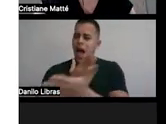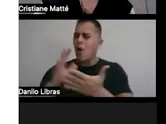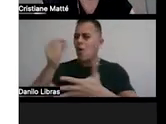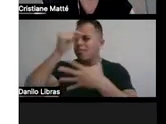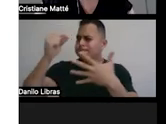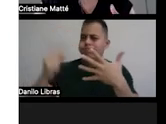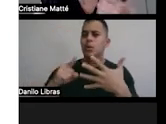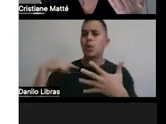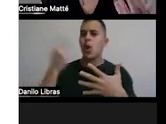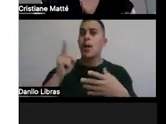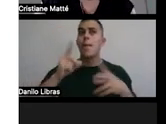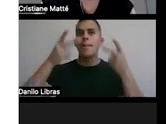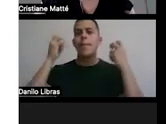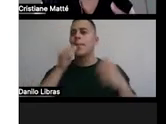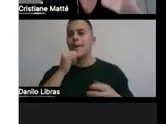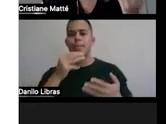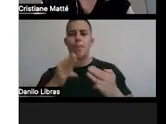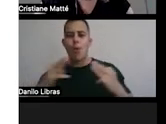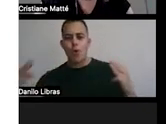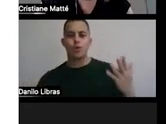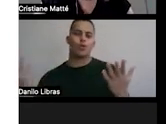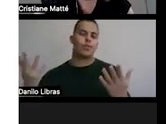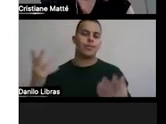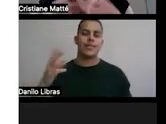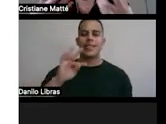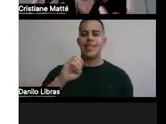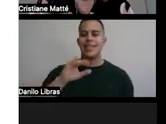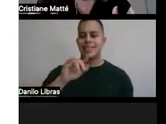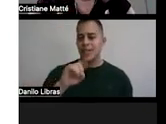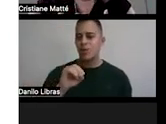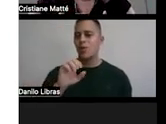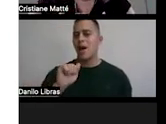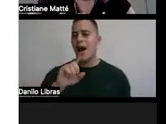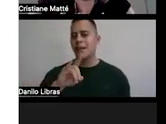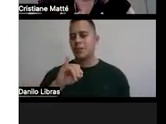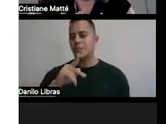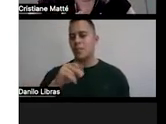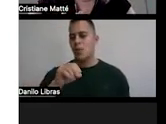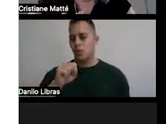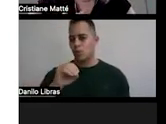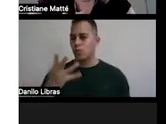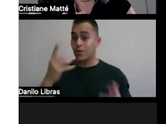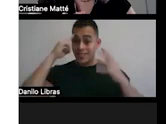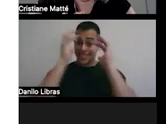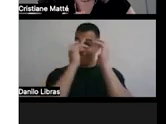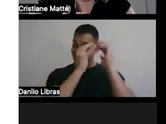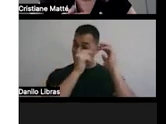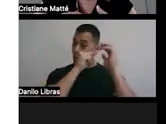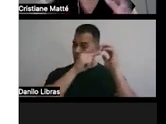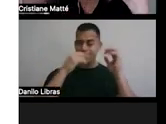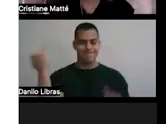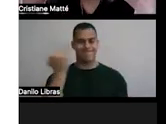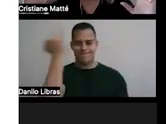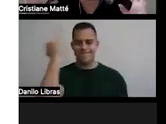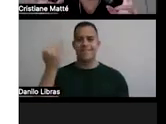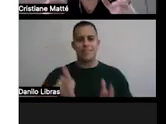o músculo, o tecido adiposo, o cérebro. Vocês vejam, apesar de ser um órgão super privilegiado, né, durante o crescimento,